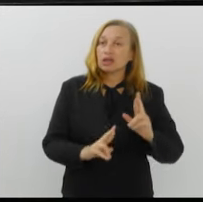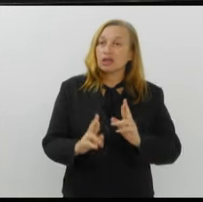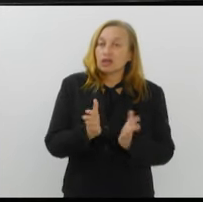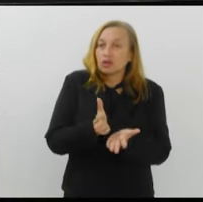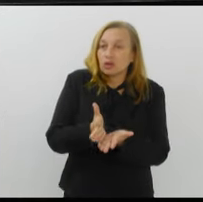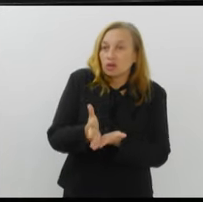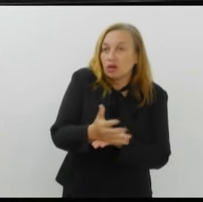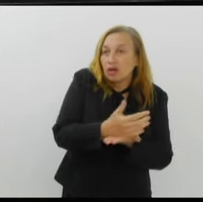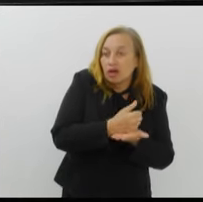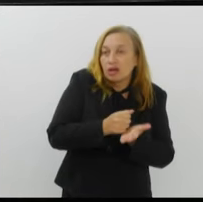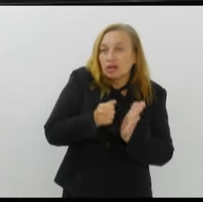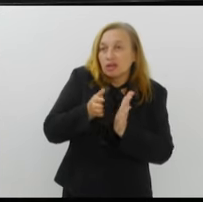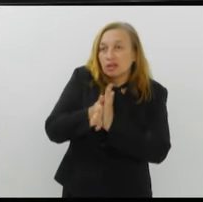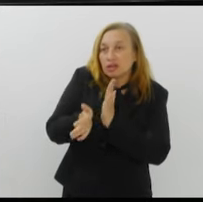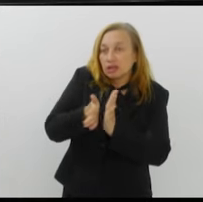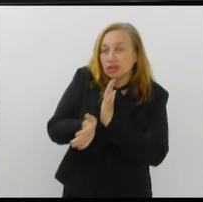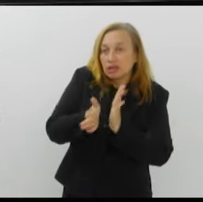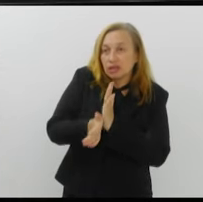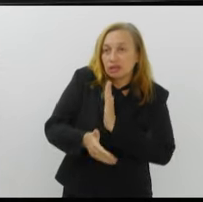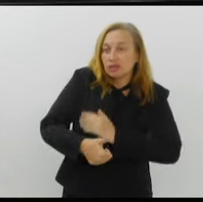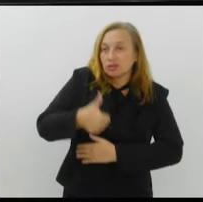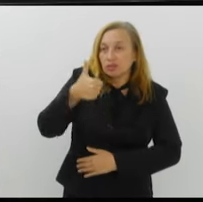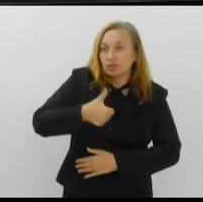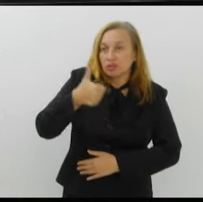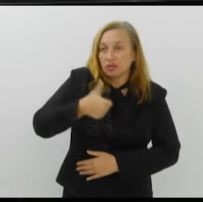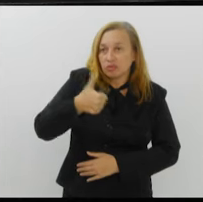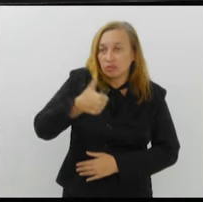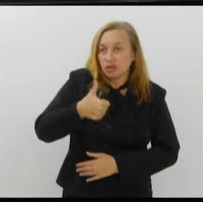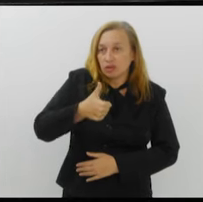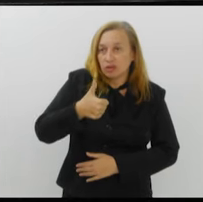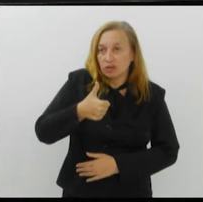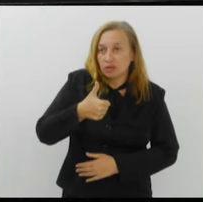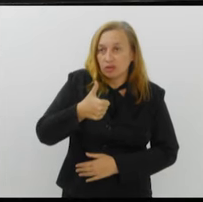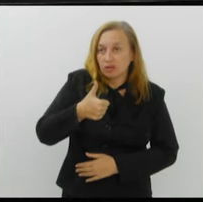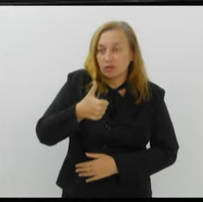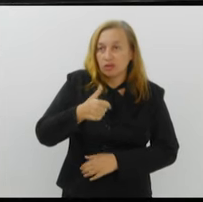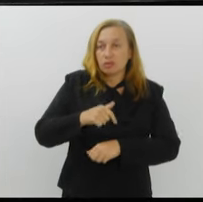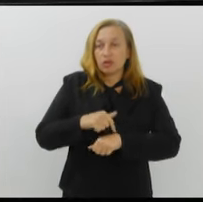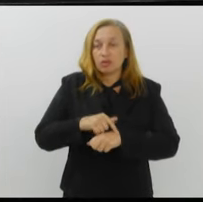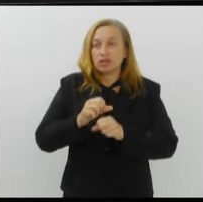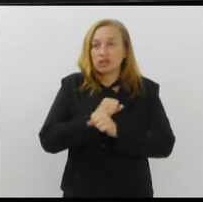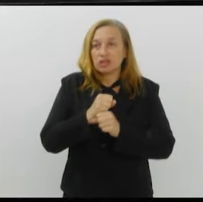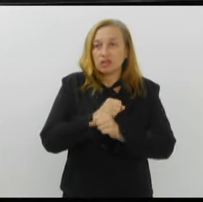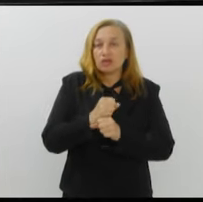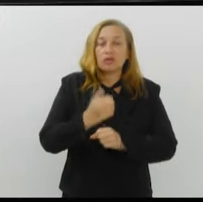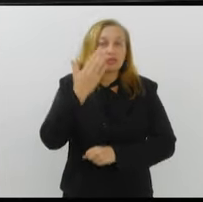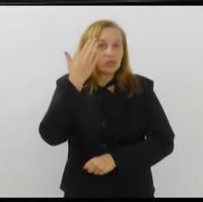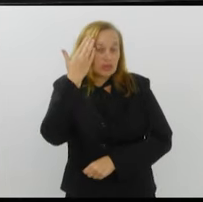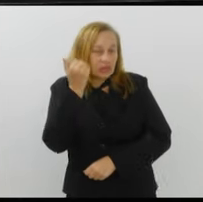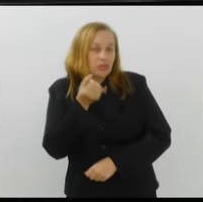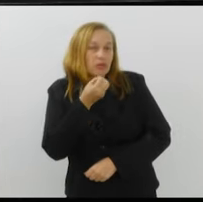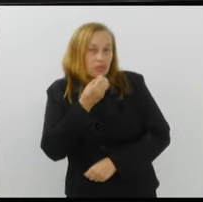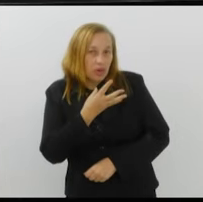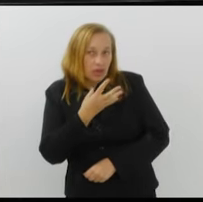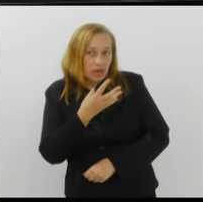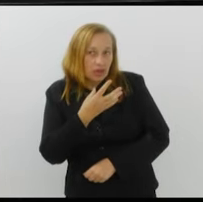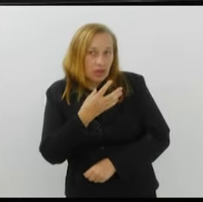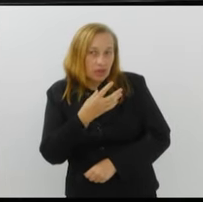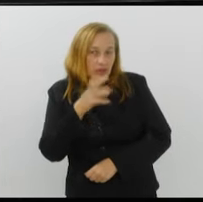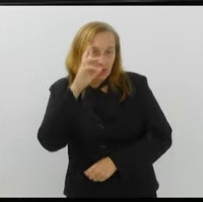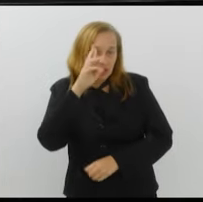e despesas do primeiro quadrimestre deste ano. E, como sabe bem Vossa Excelência, já